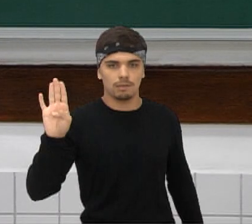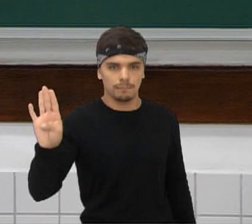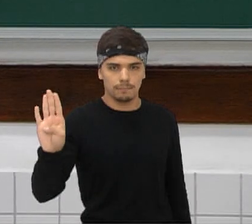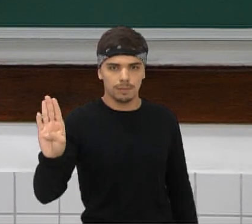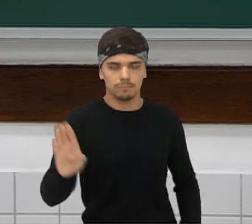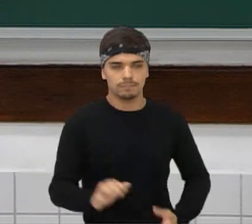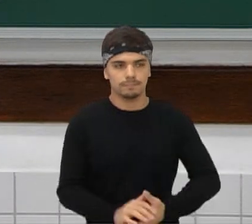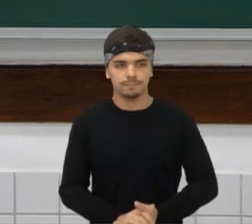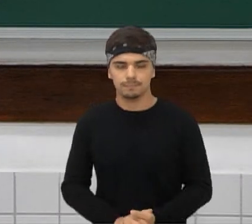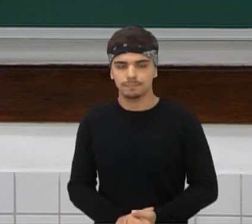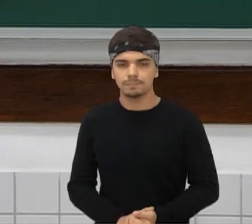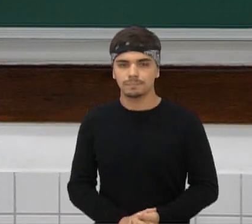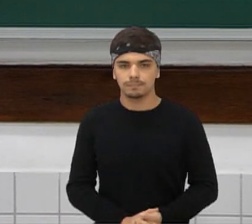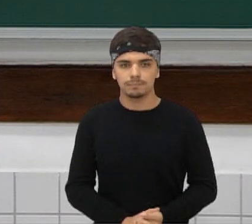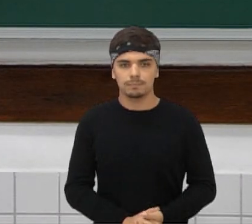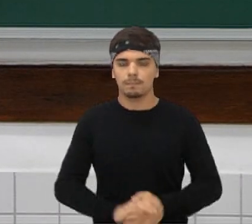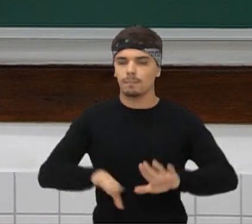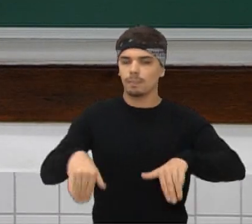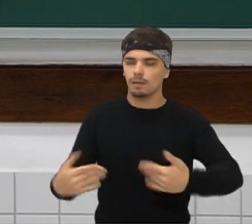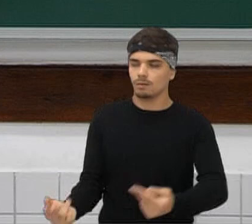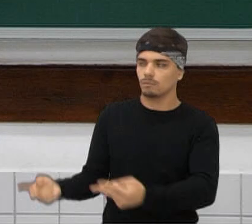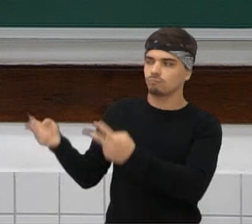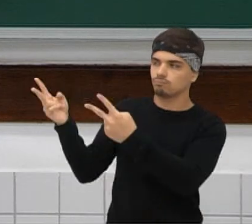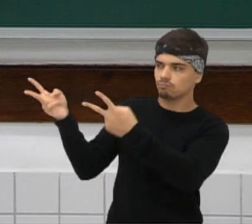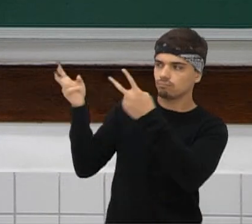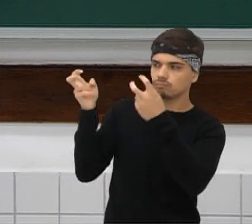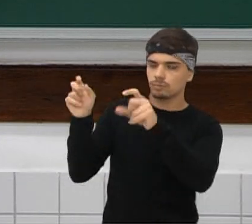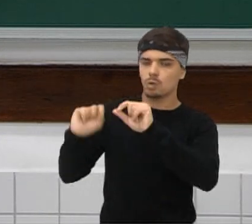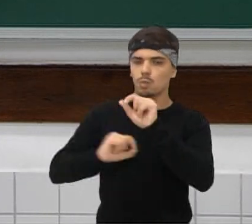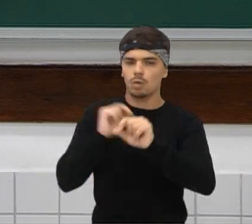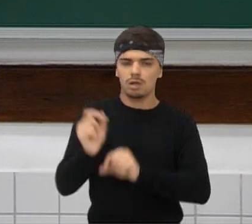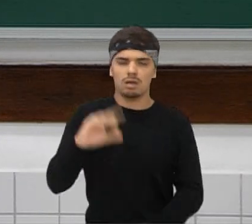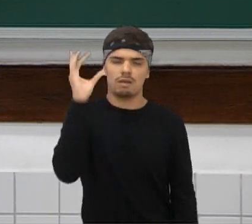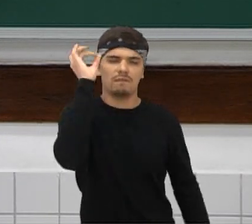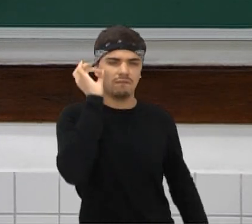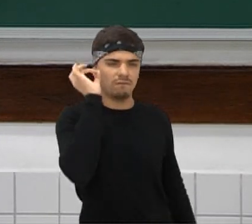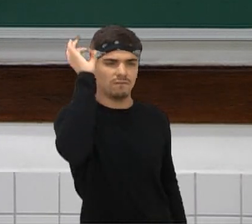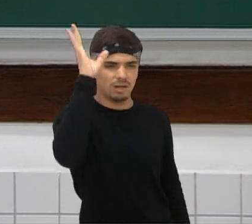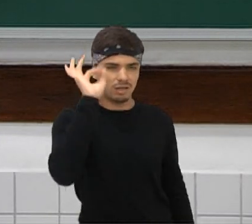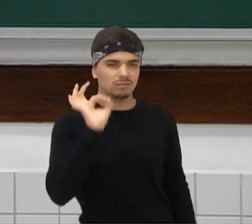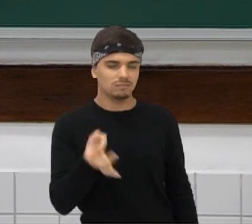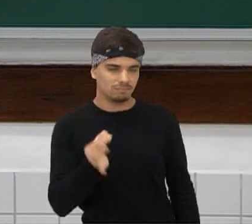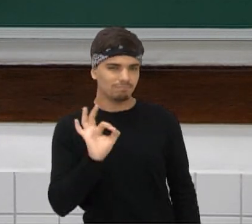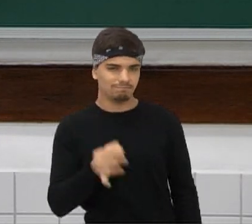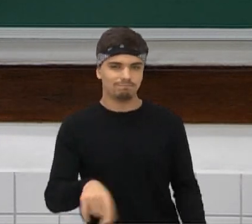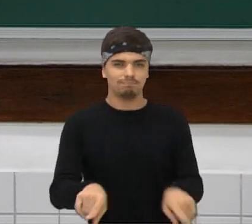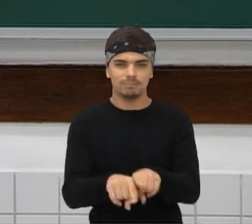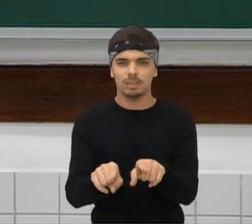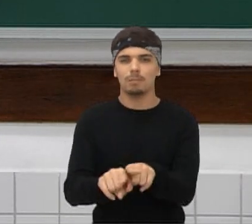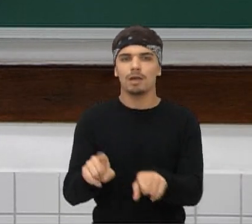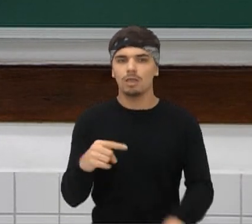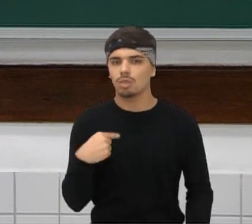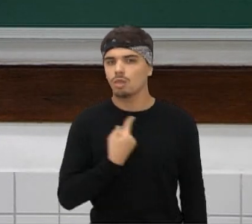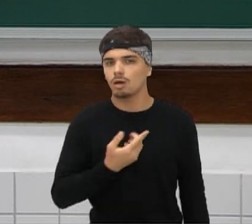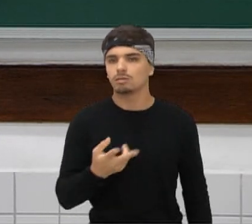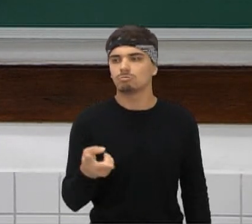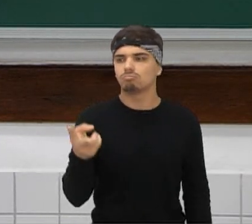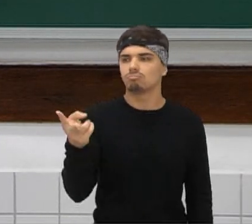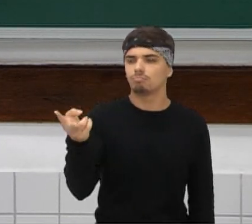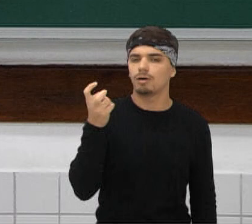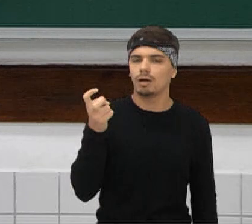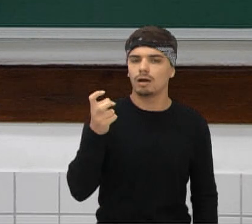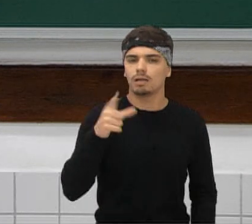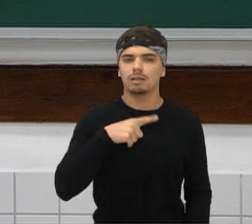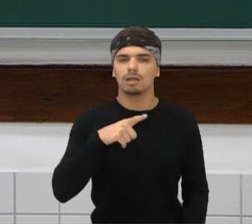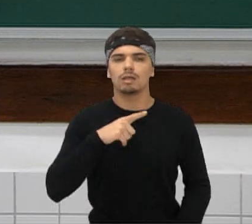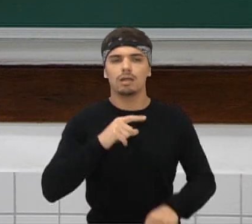né? Então, observe que facilita muito a gente também ter sempre mais que